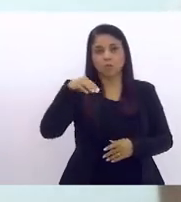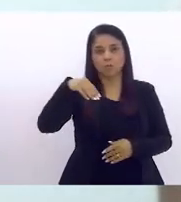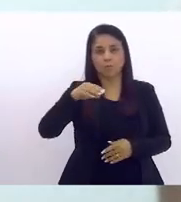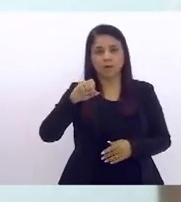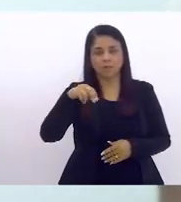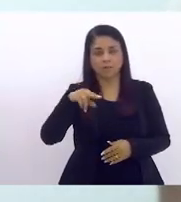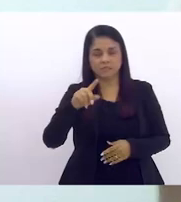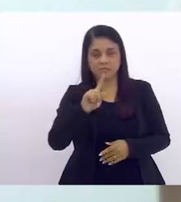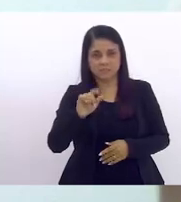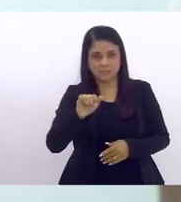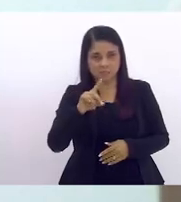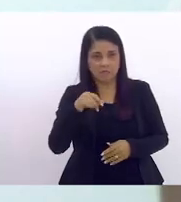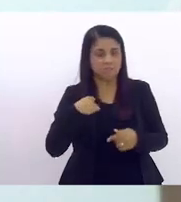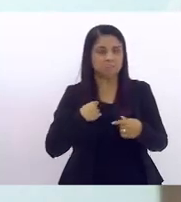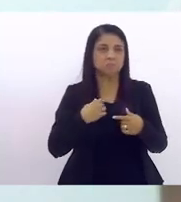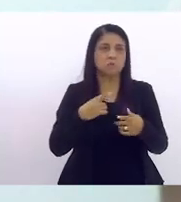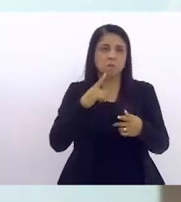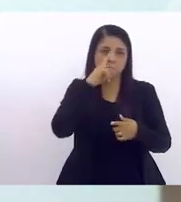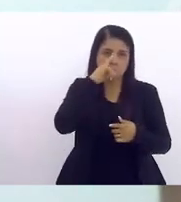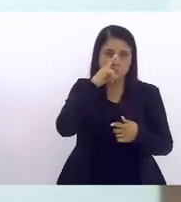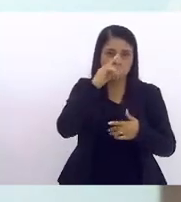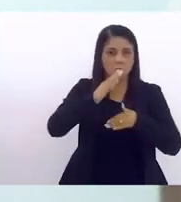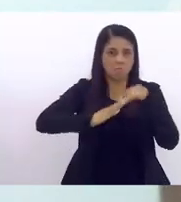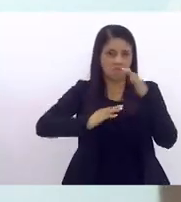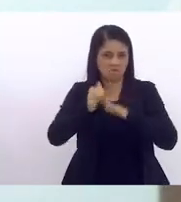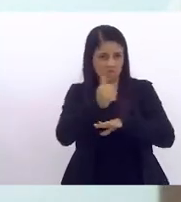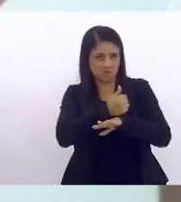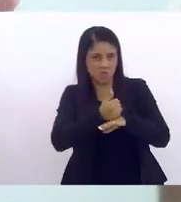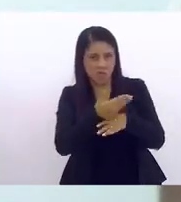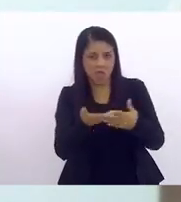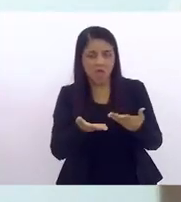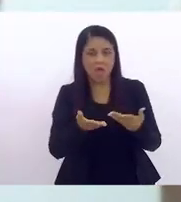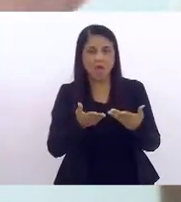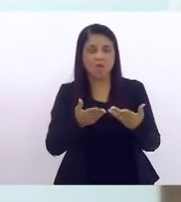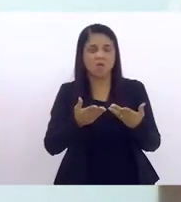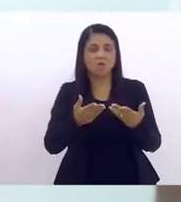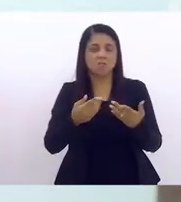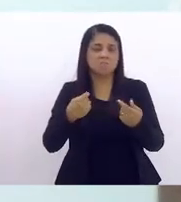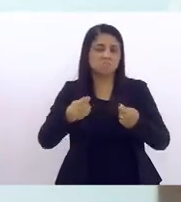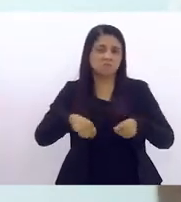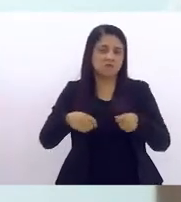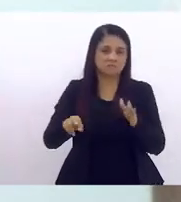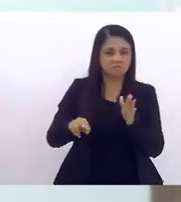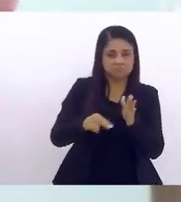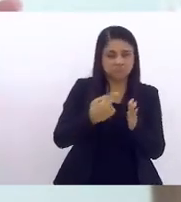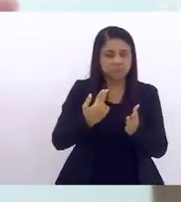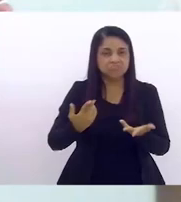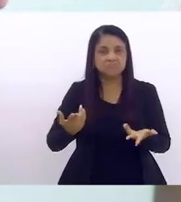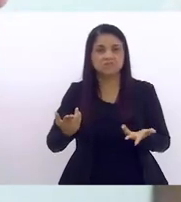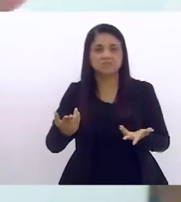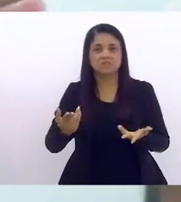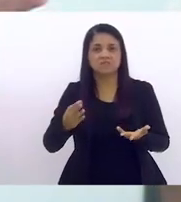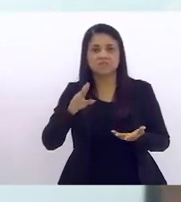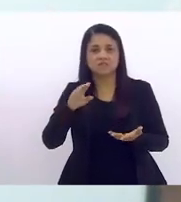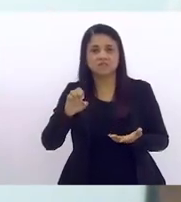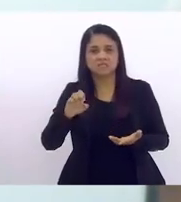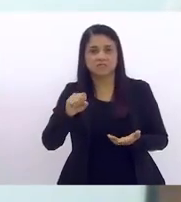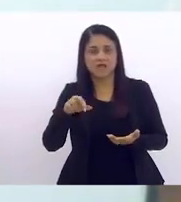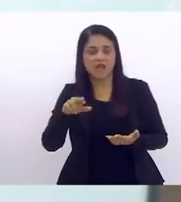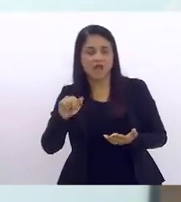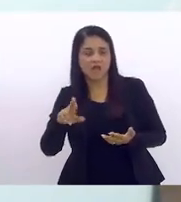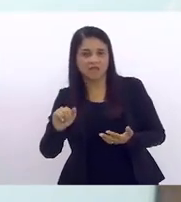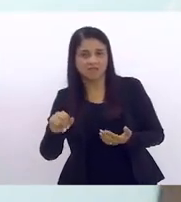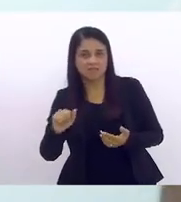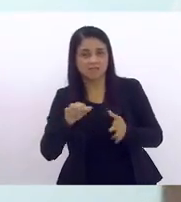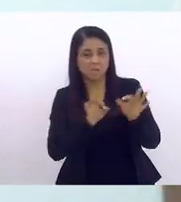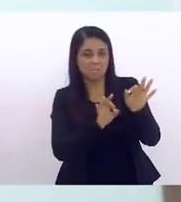ter que fazer procedimentos mais invasivos, até uma cesárea, etc., e se o plano de parto fosse... Mas a